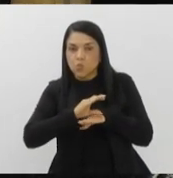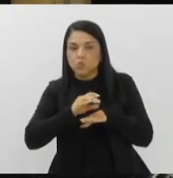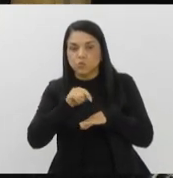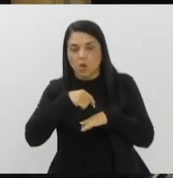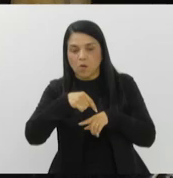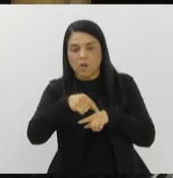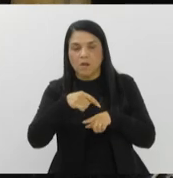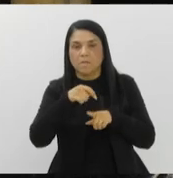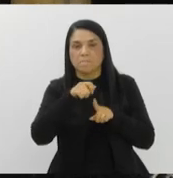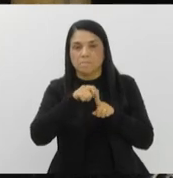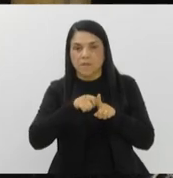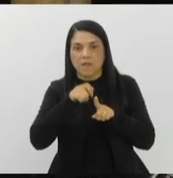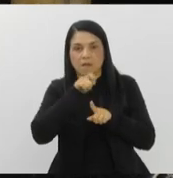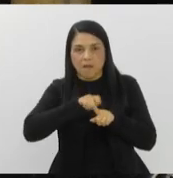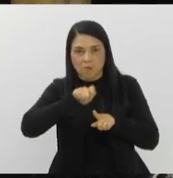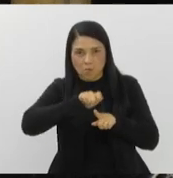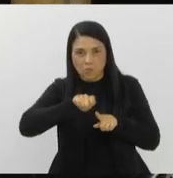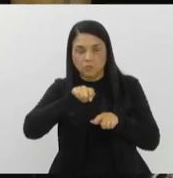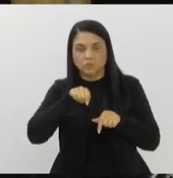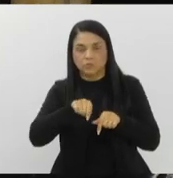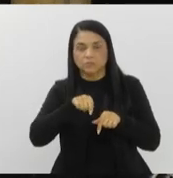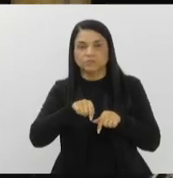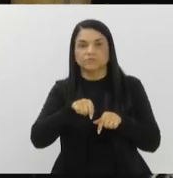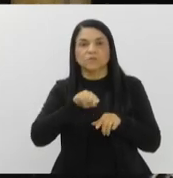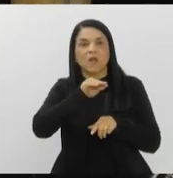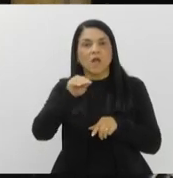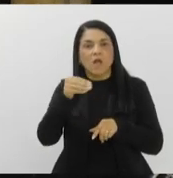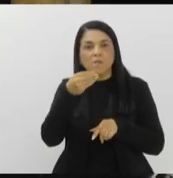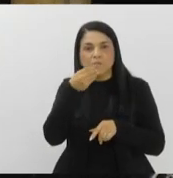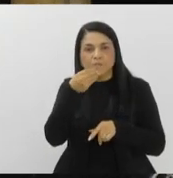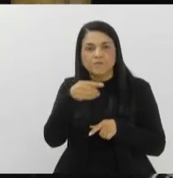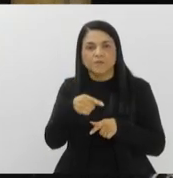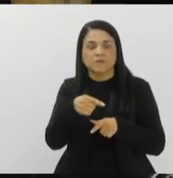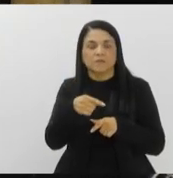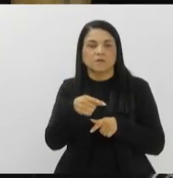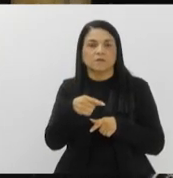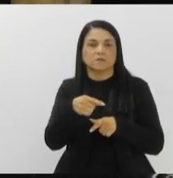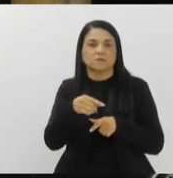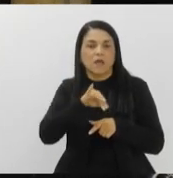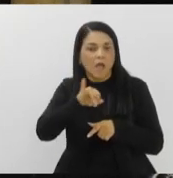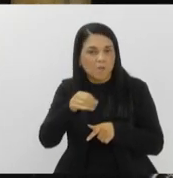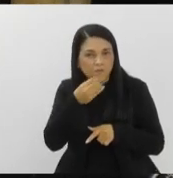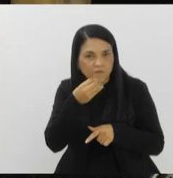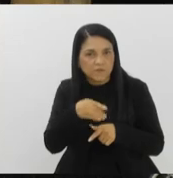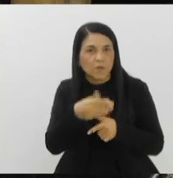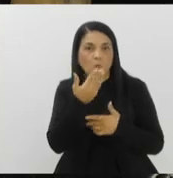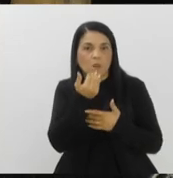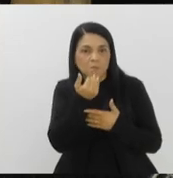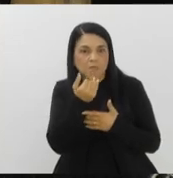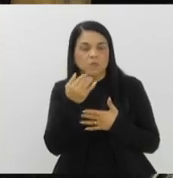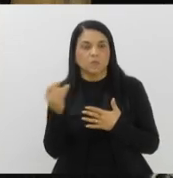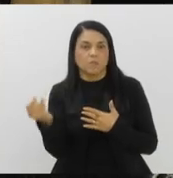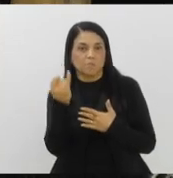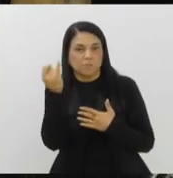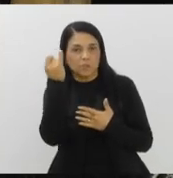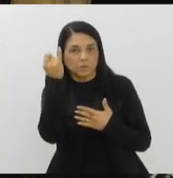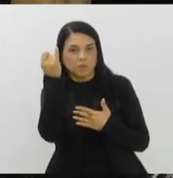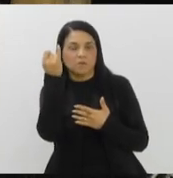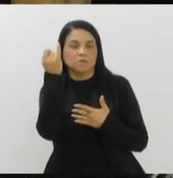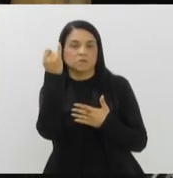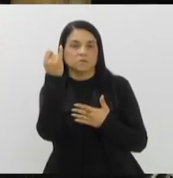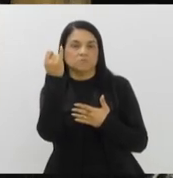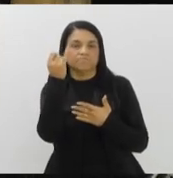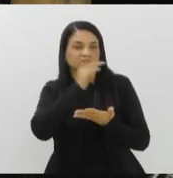mês, falando sobre esse aproveitamento e falando sobre a importância disso, da soberania alimentar,